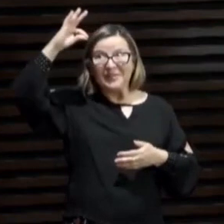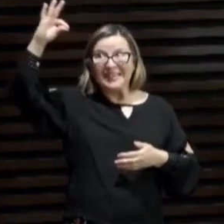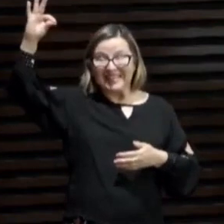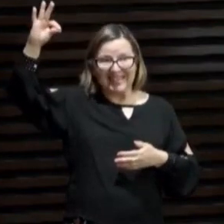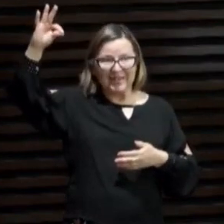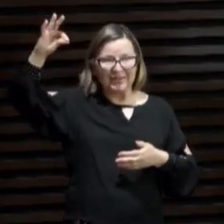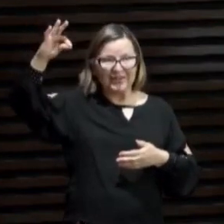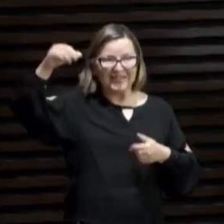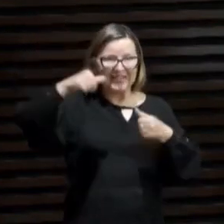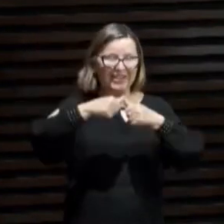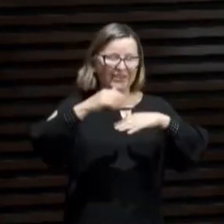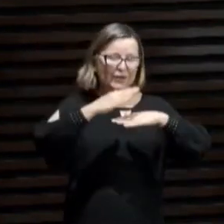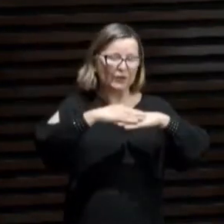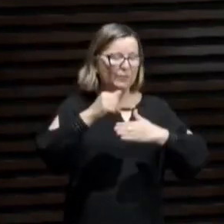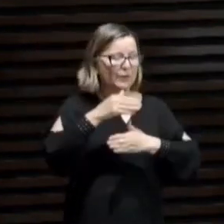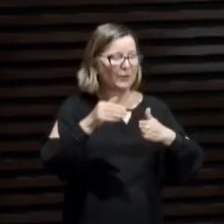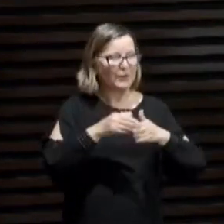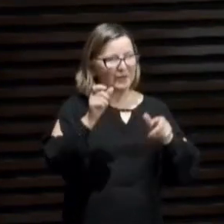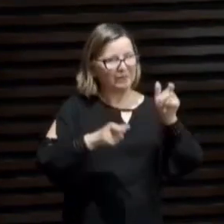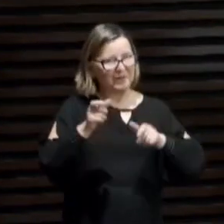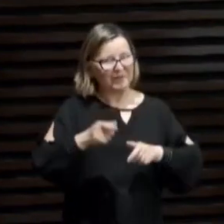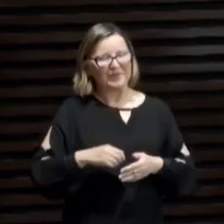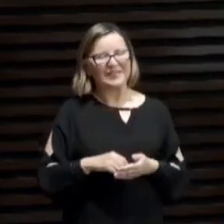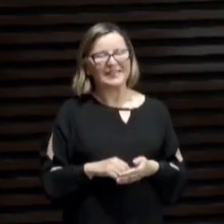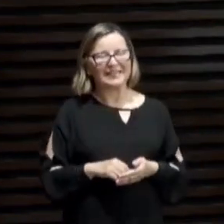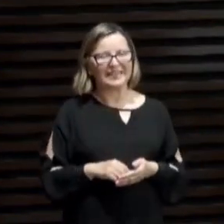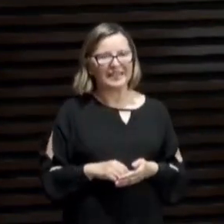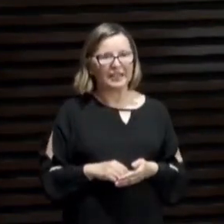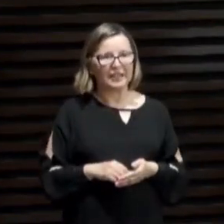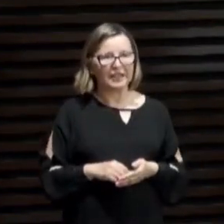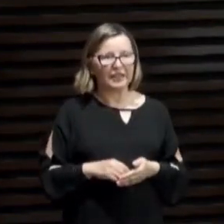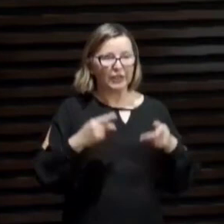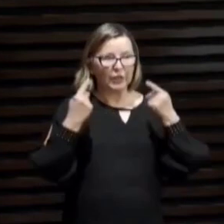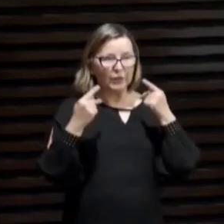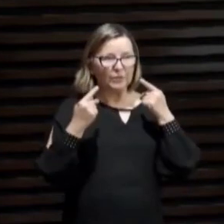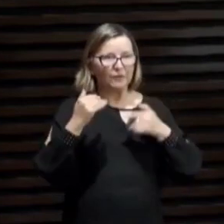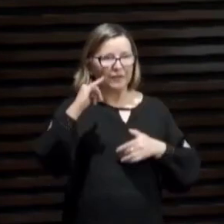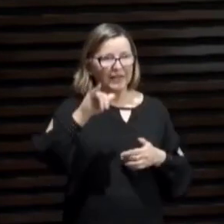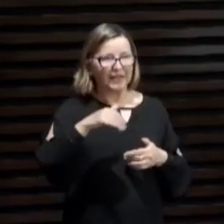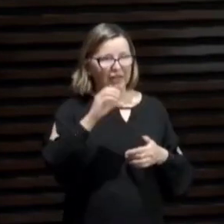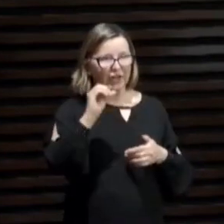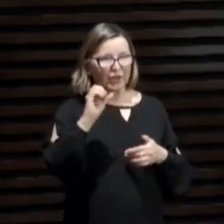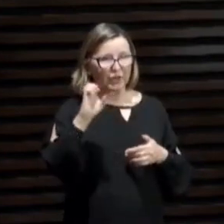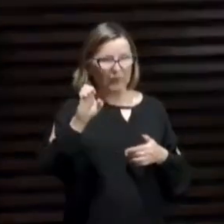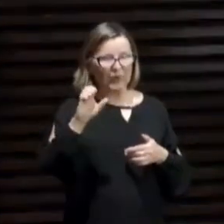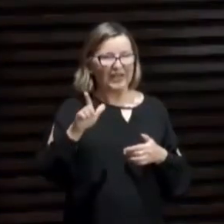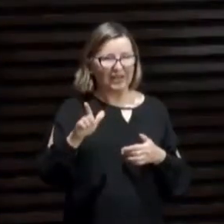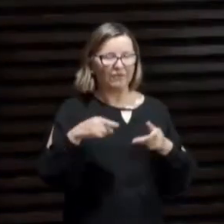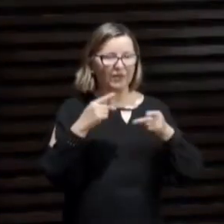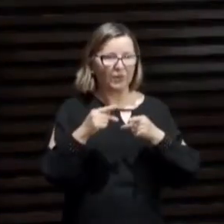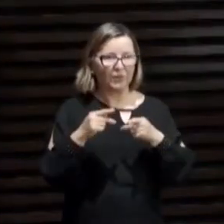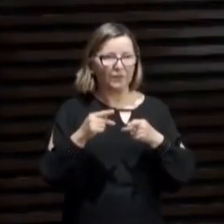de Moisés. E aqui em Joel, ela vem como uma profecia. E acontecerá depois